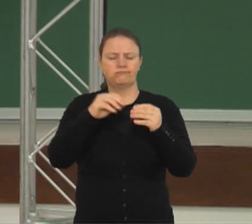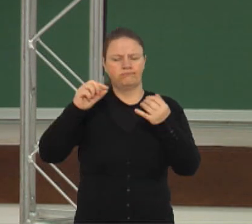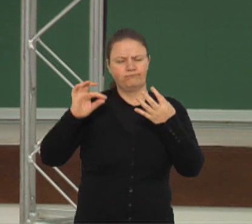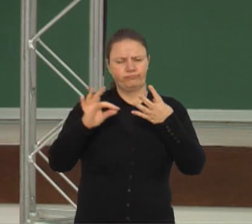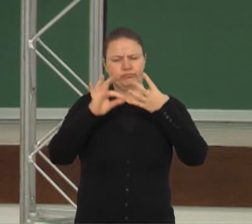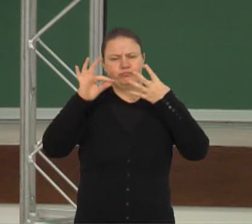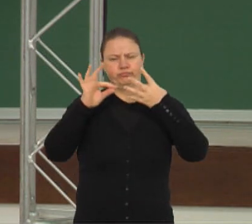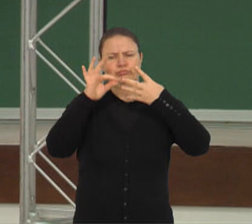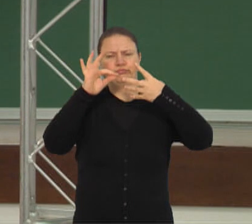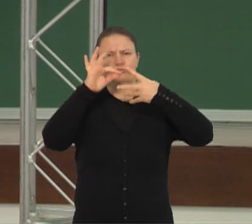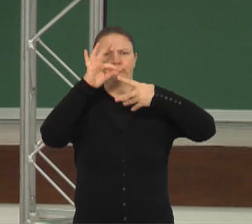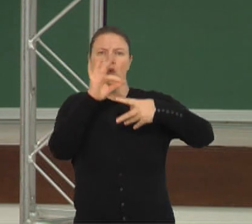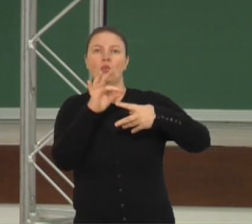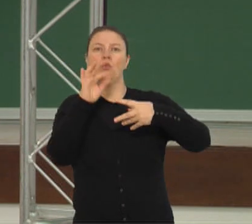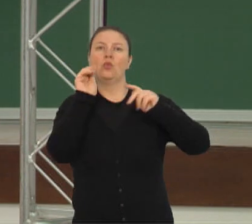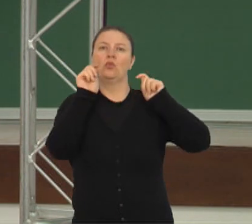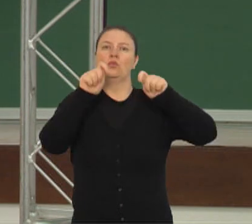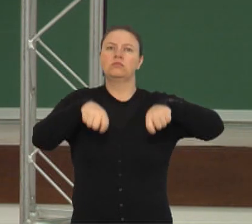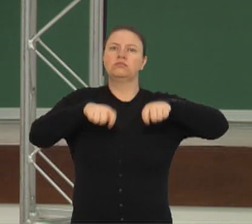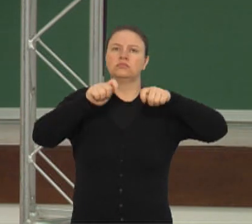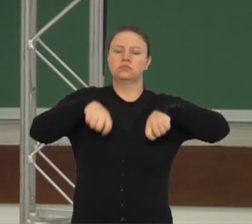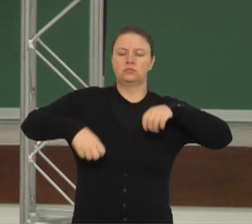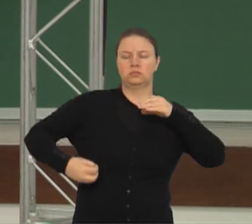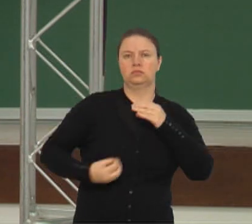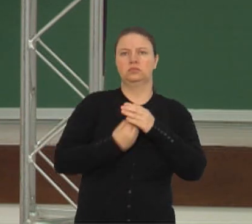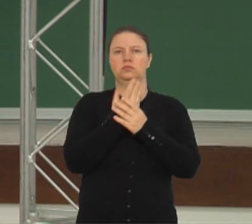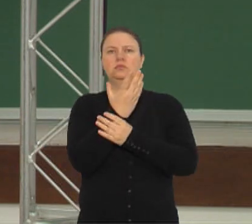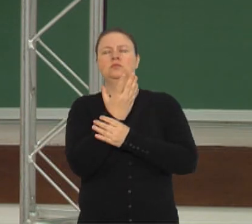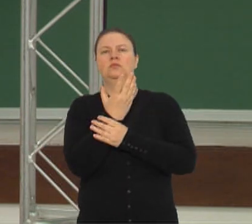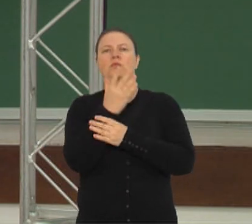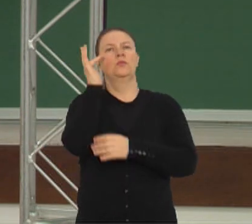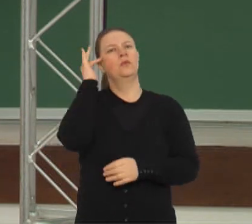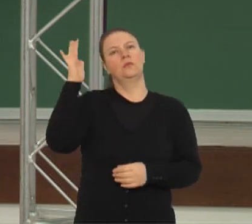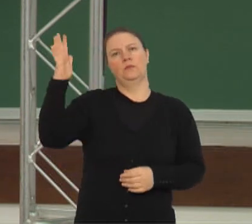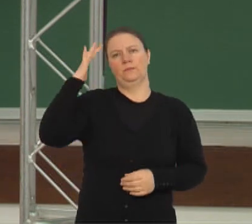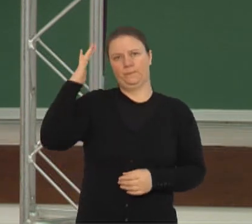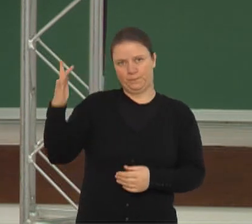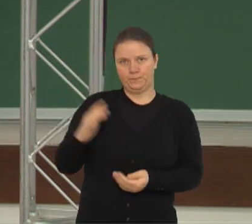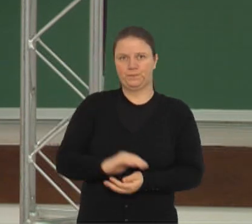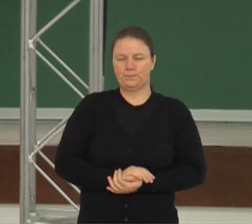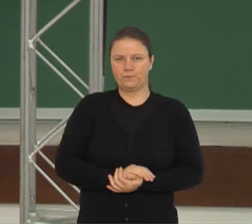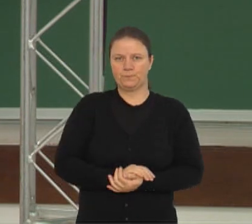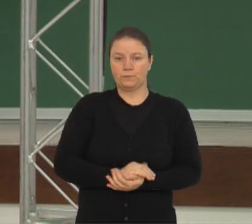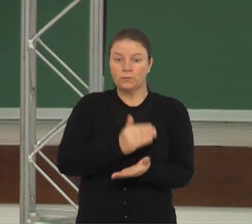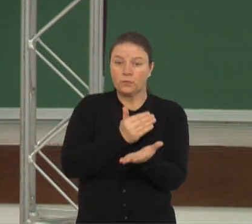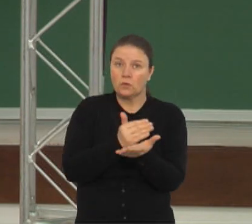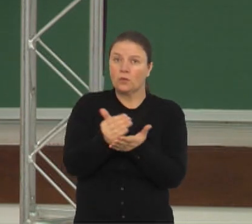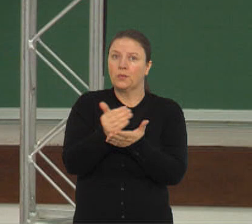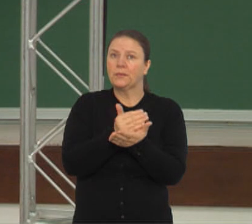então possibilitar esse surgimento da filosofia. Porque a partir